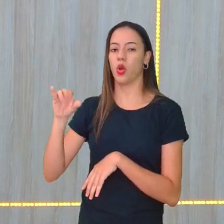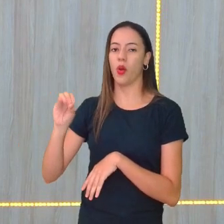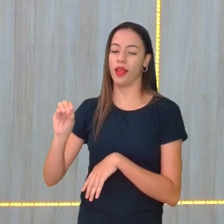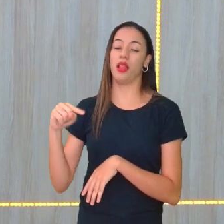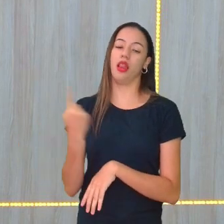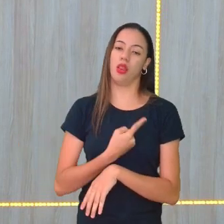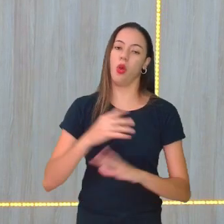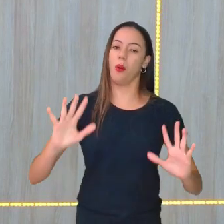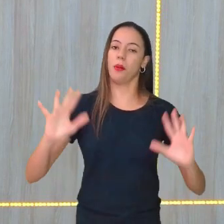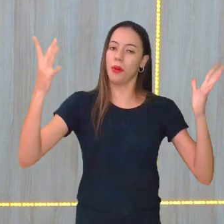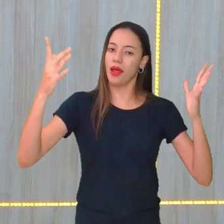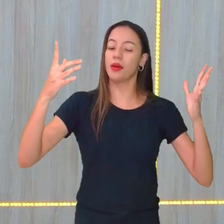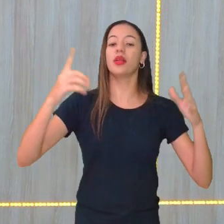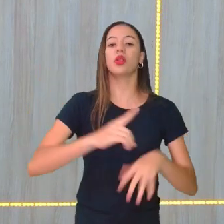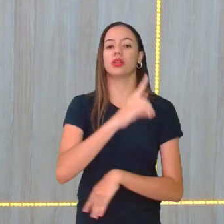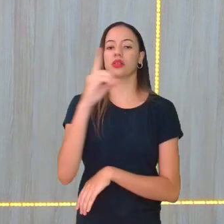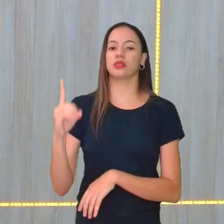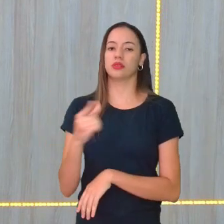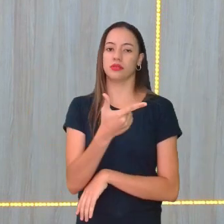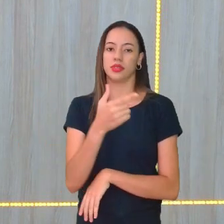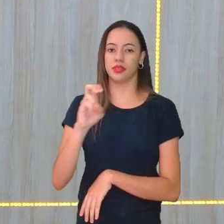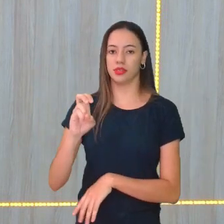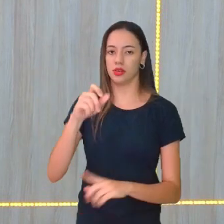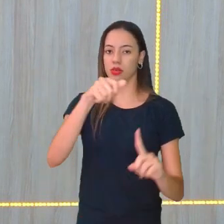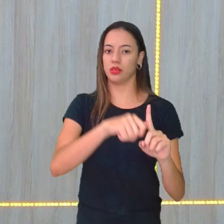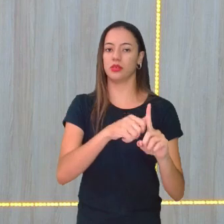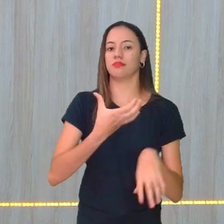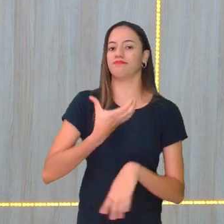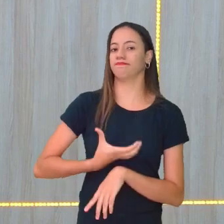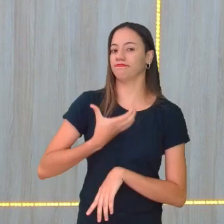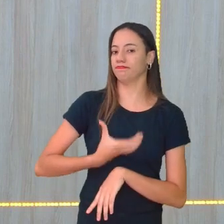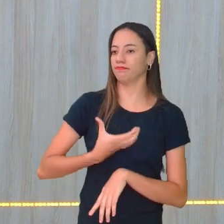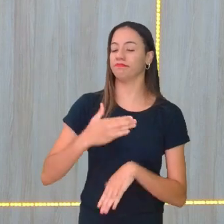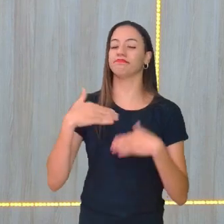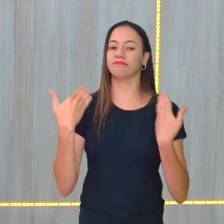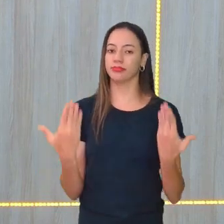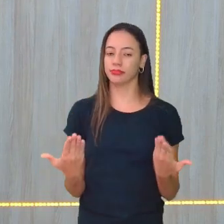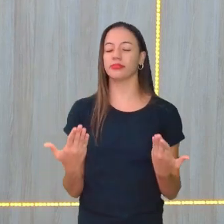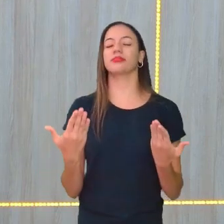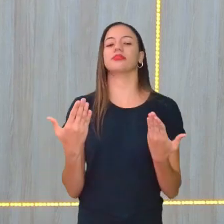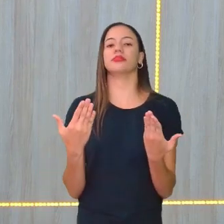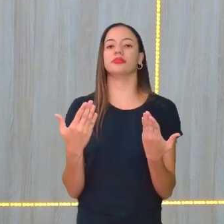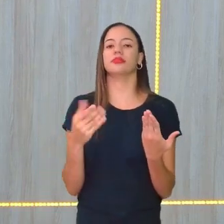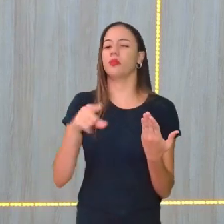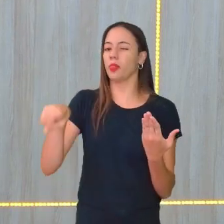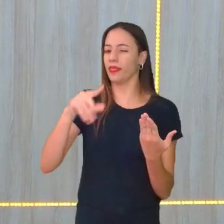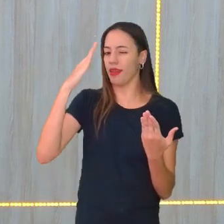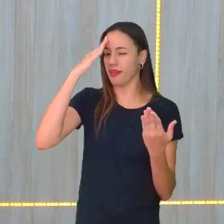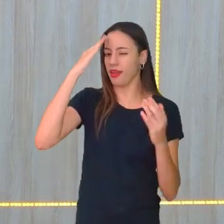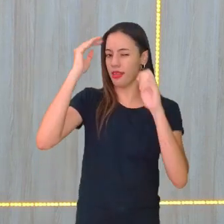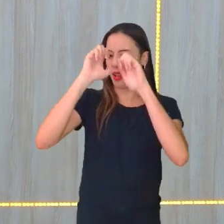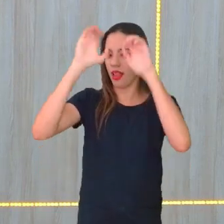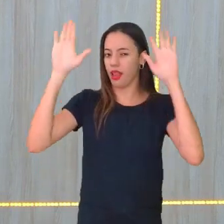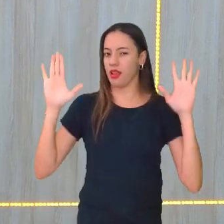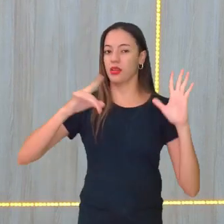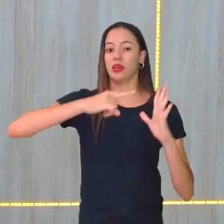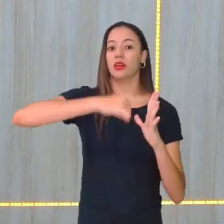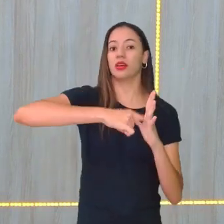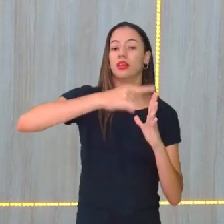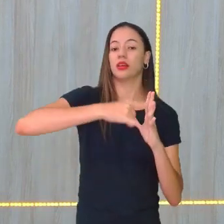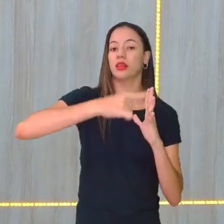dia 25 de dezembro. E, para se ter uma ideia, o calendário,